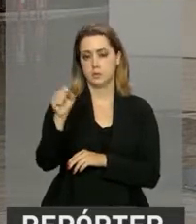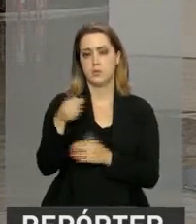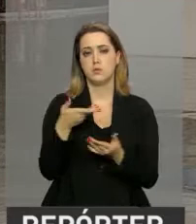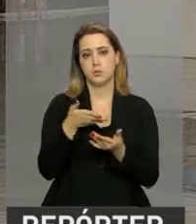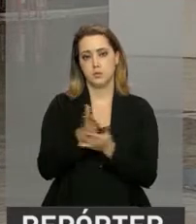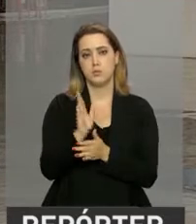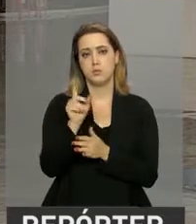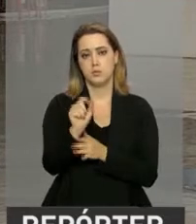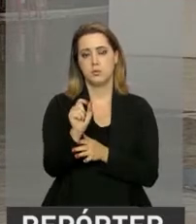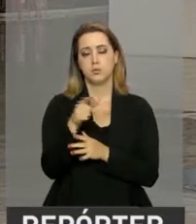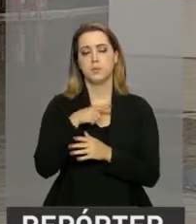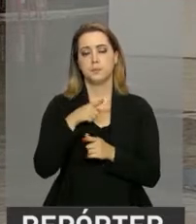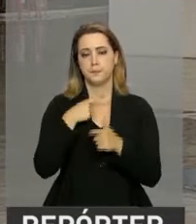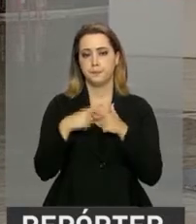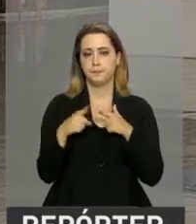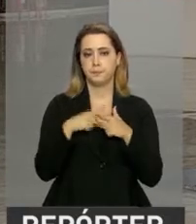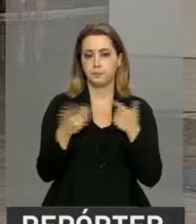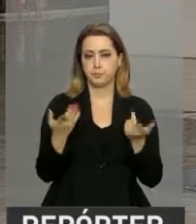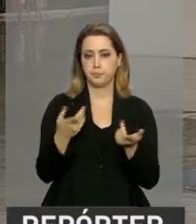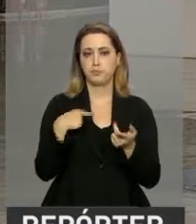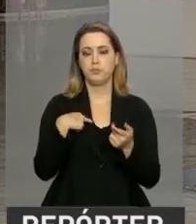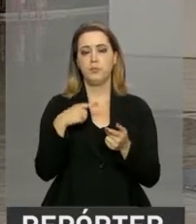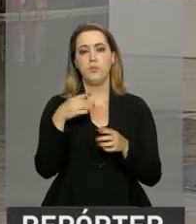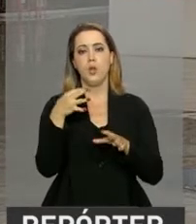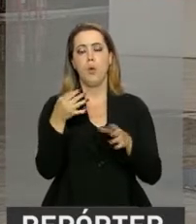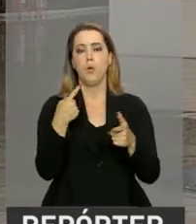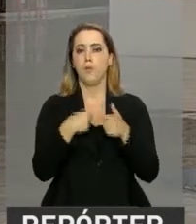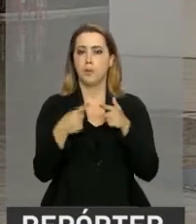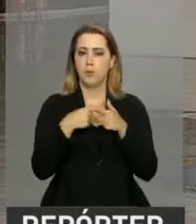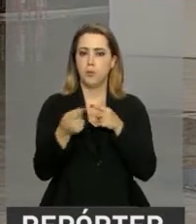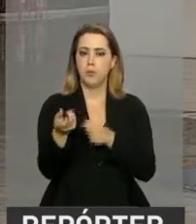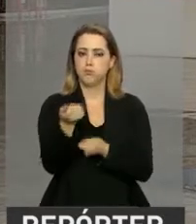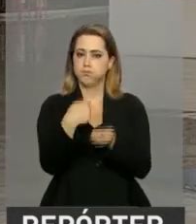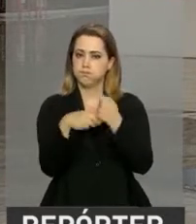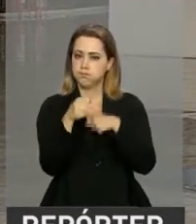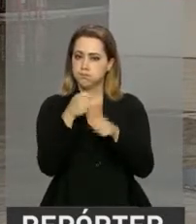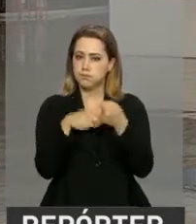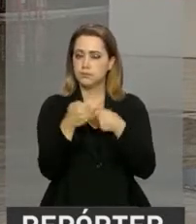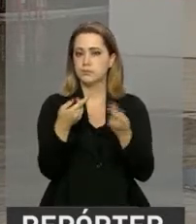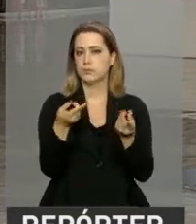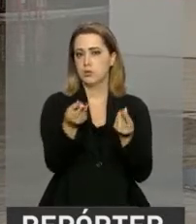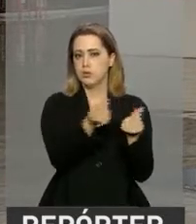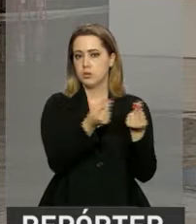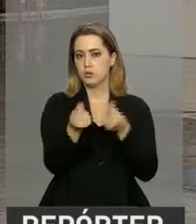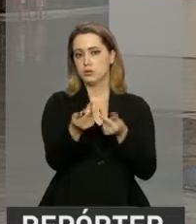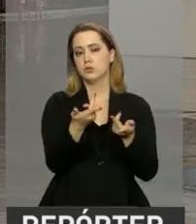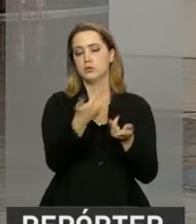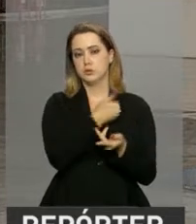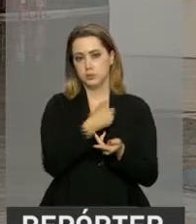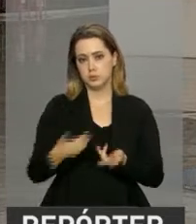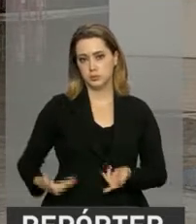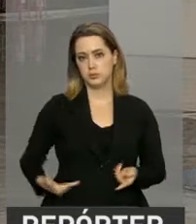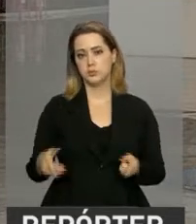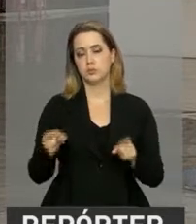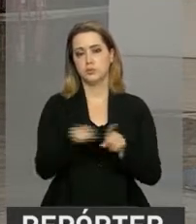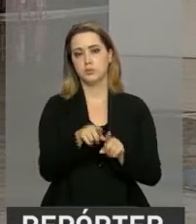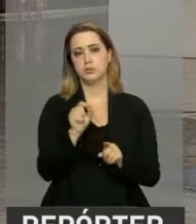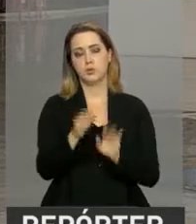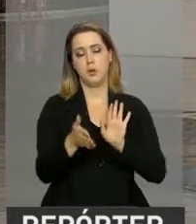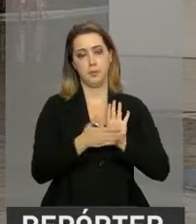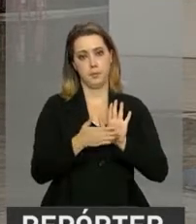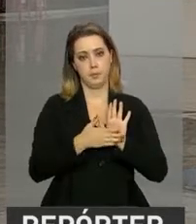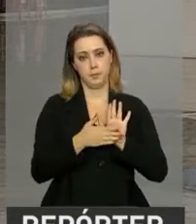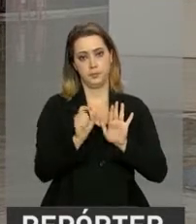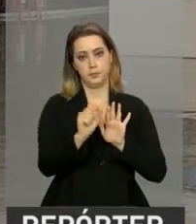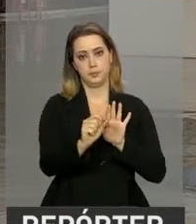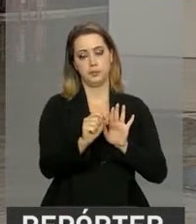aos cofres públicos também é um argumento significativo na ação proposta pelo ministério público federal do ceará pedindo